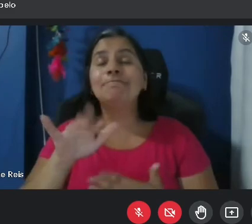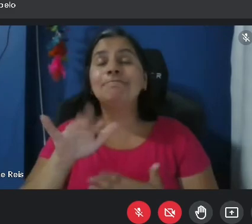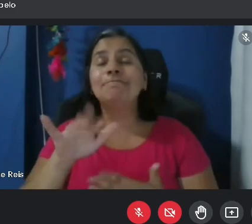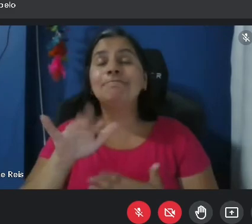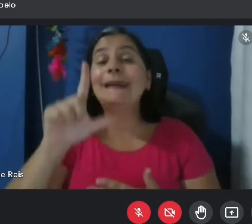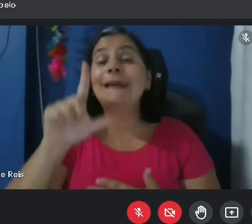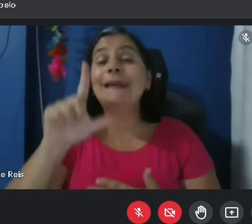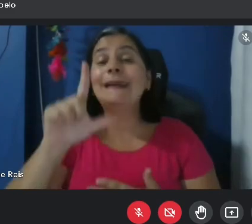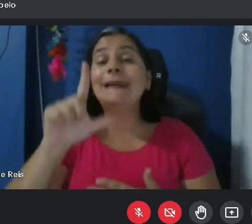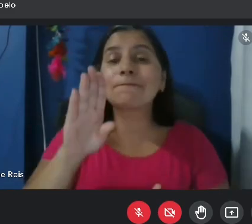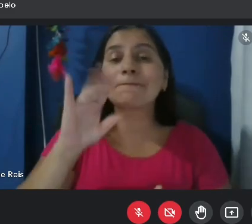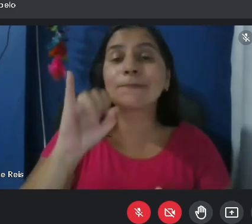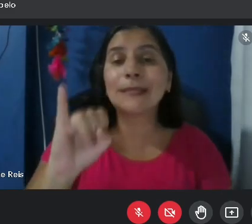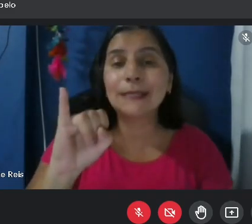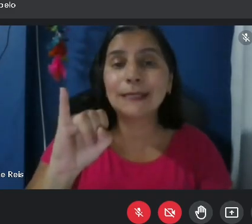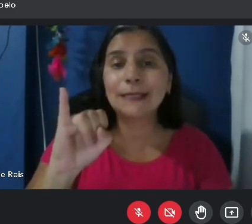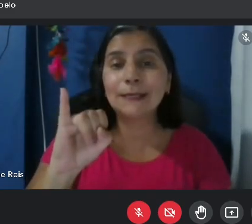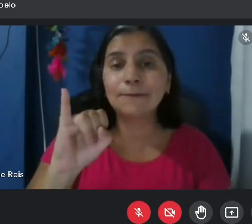O quarto ponto